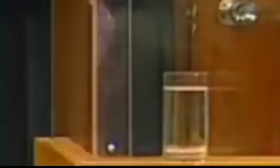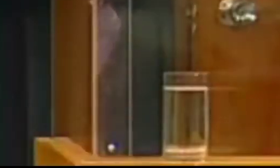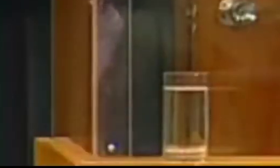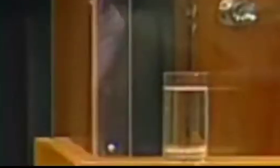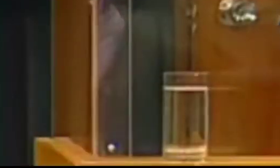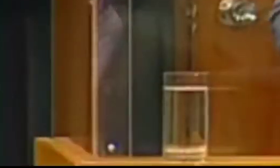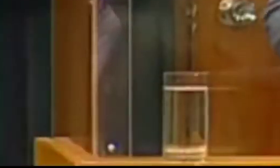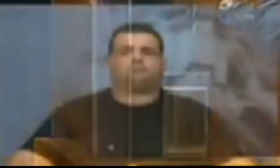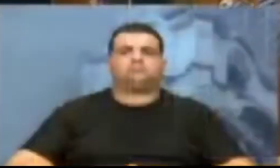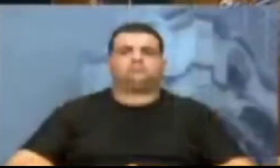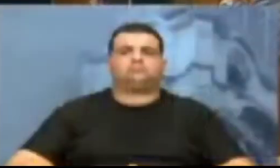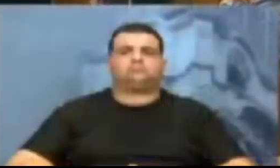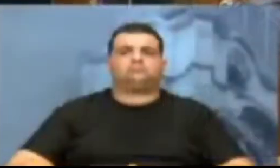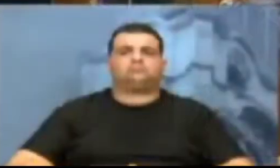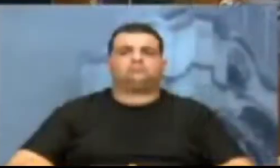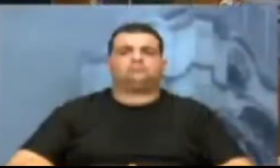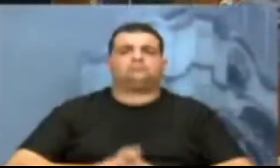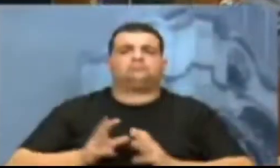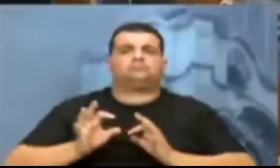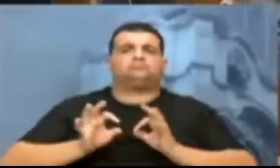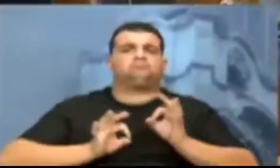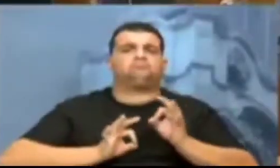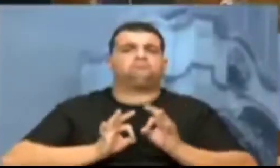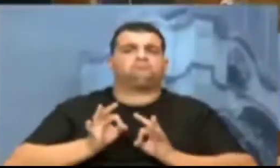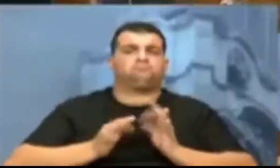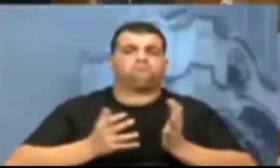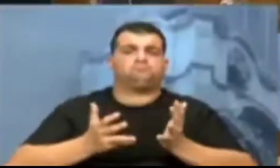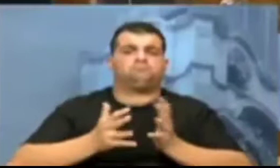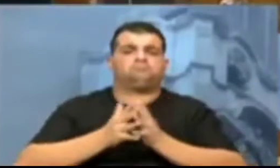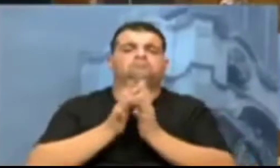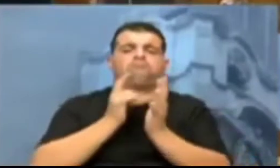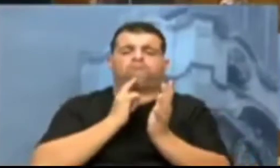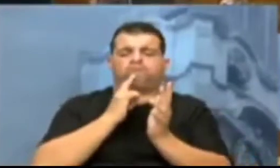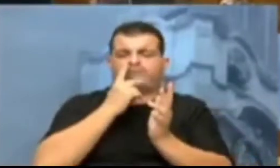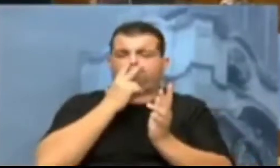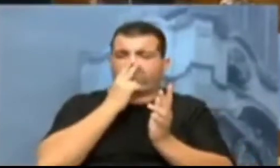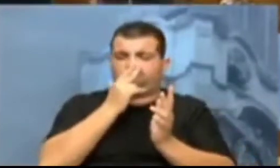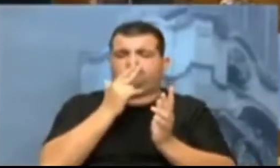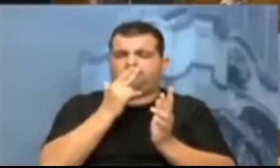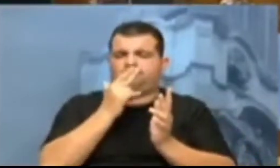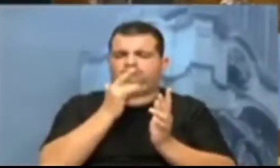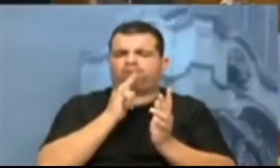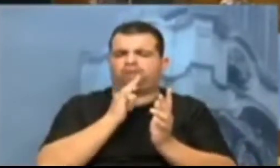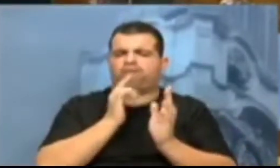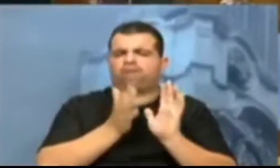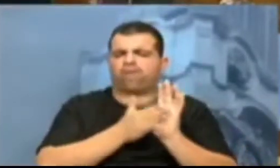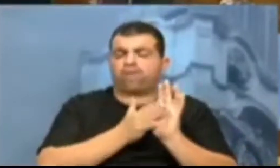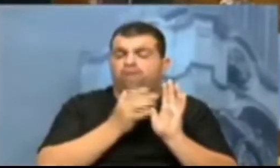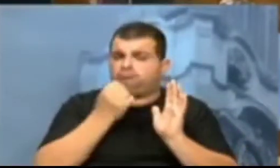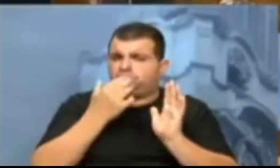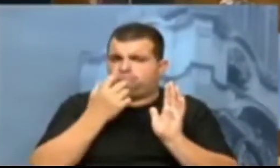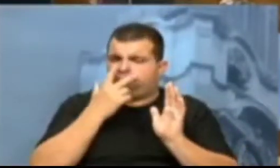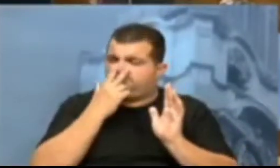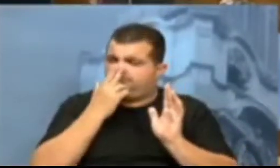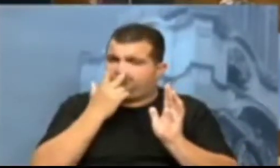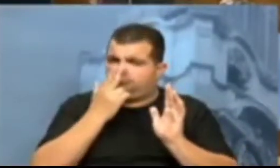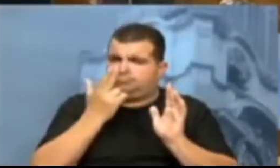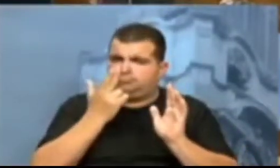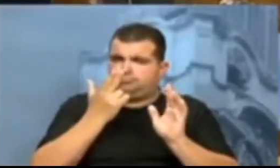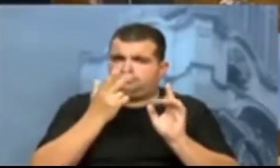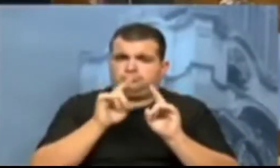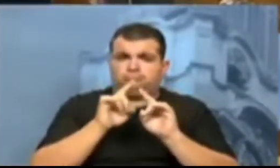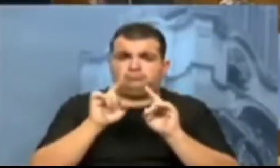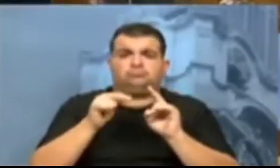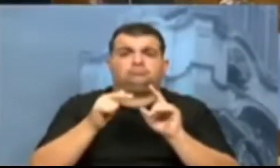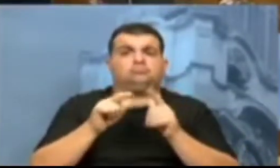Esse projeto, ele aparentemente tem mérito na sua proposta, que é